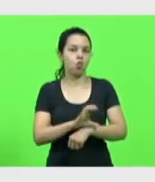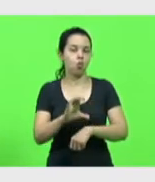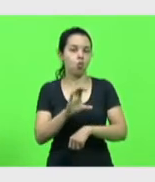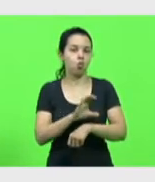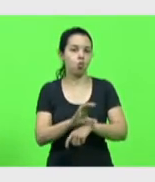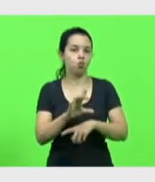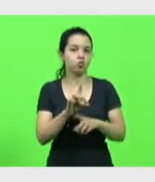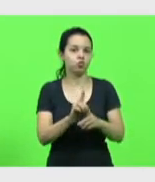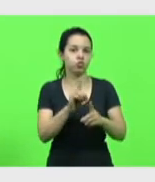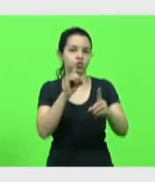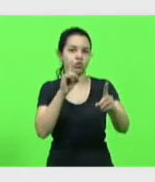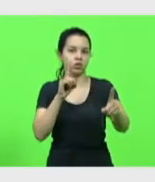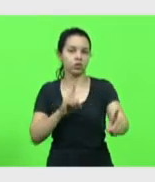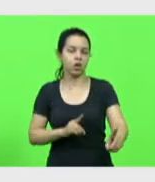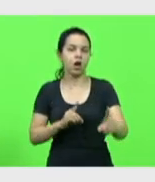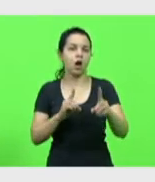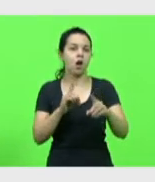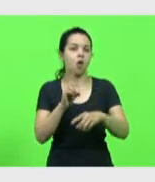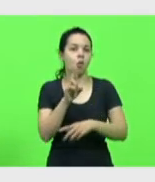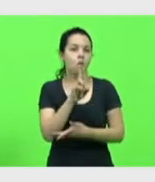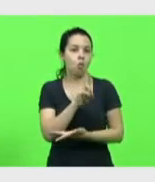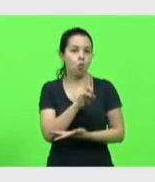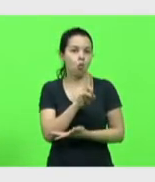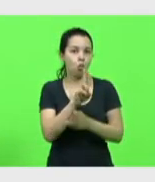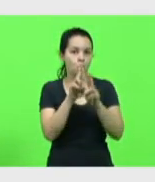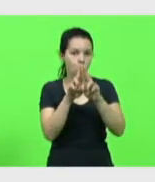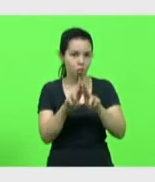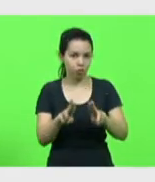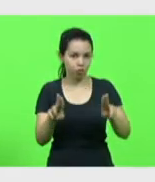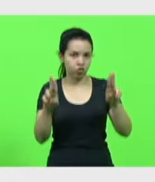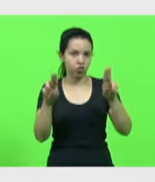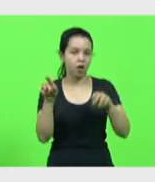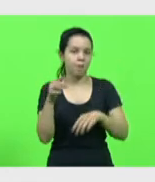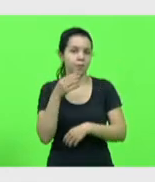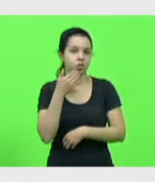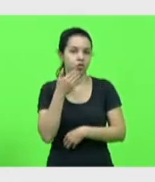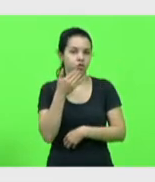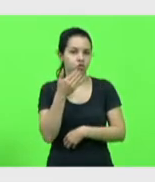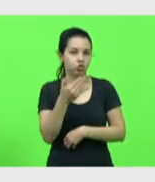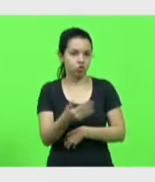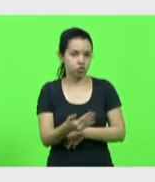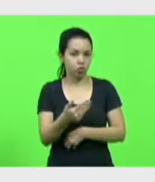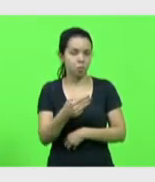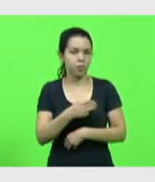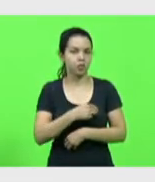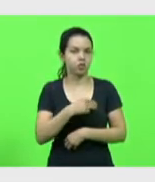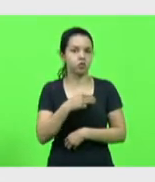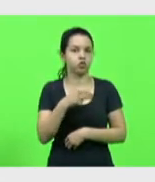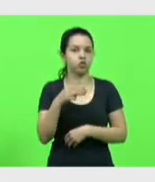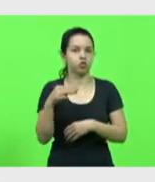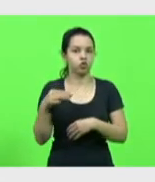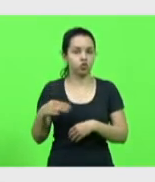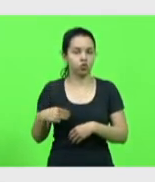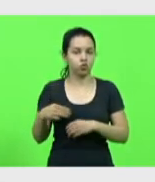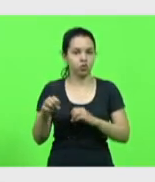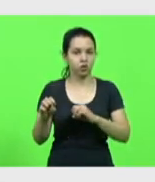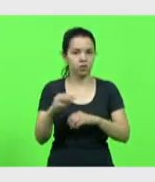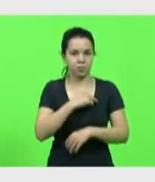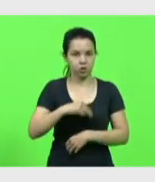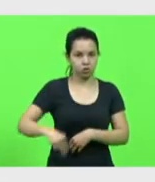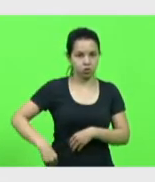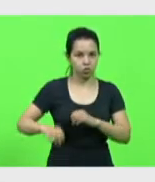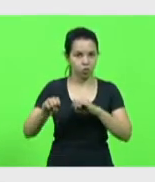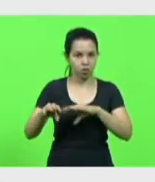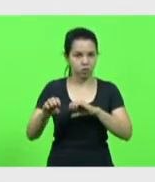UFSC. A associação pediu providências ao ministro da Educação contra a realização de um